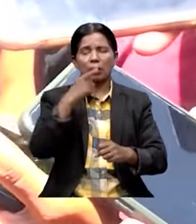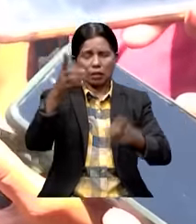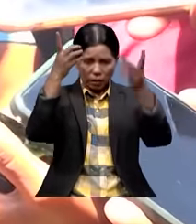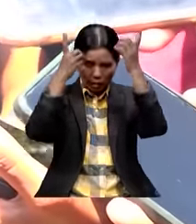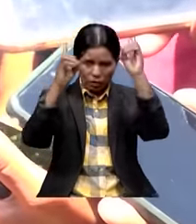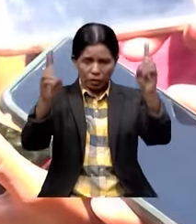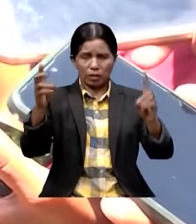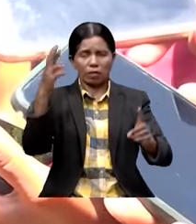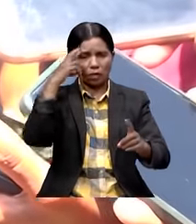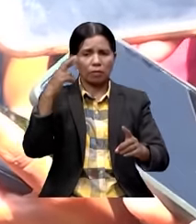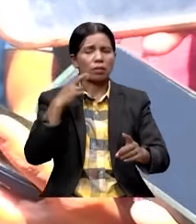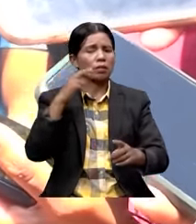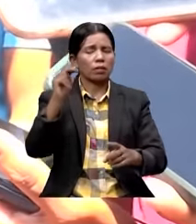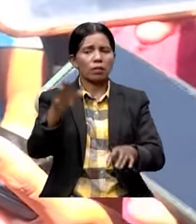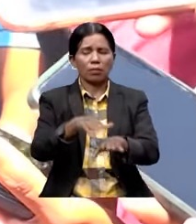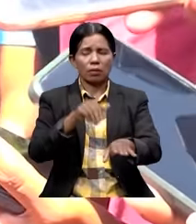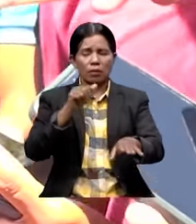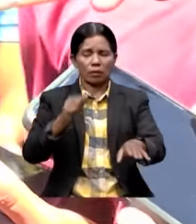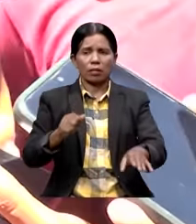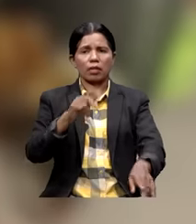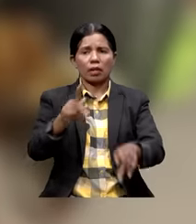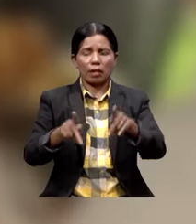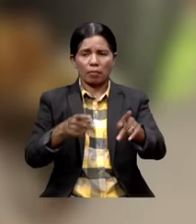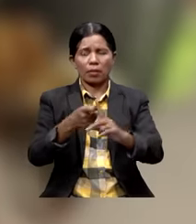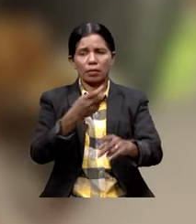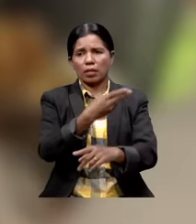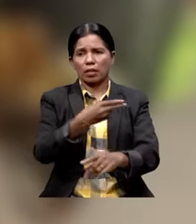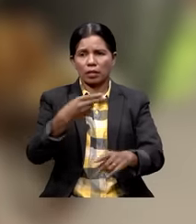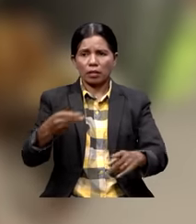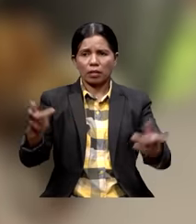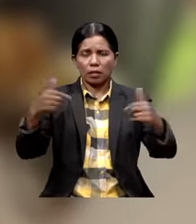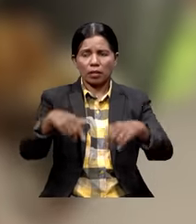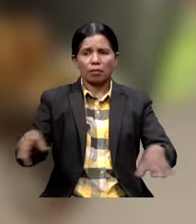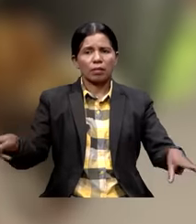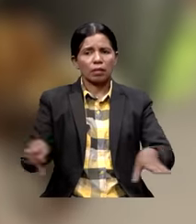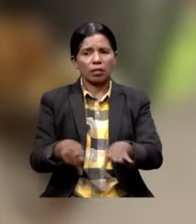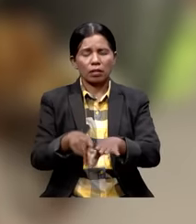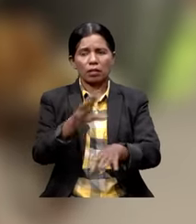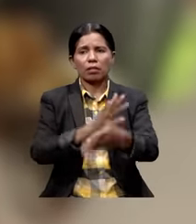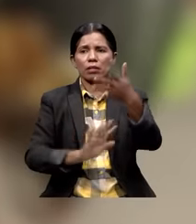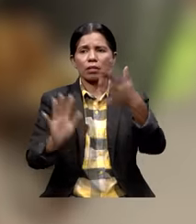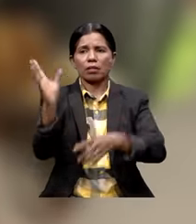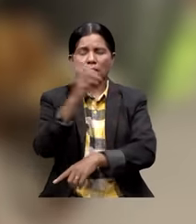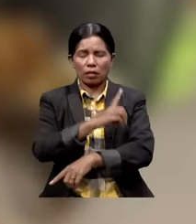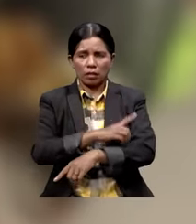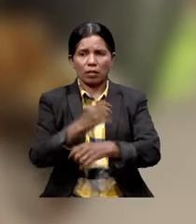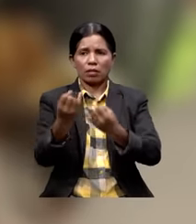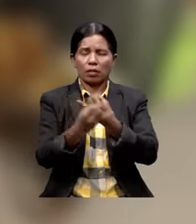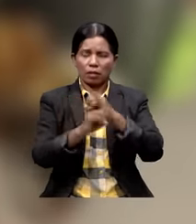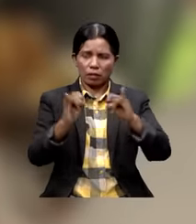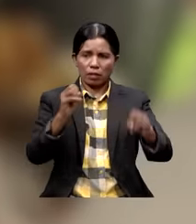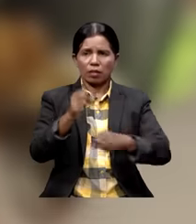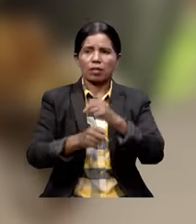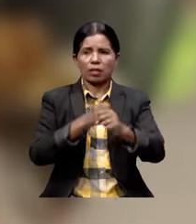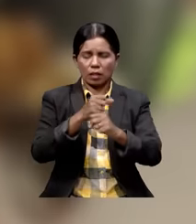Zera Mazorta Nien, convida para o autonomista Eurico Guterres a participar e a comemoração de Loron Proclamação de Independência